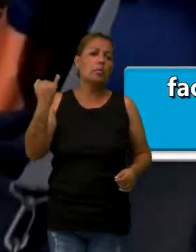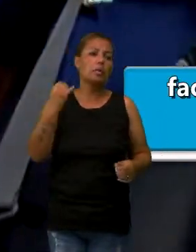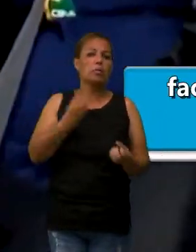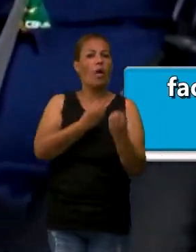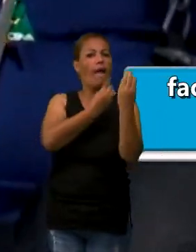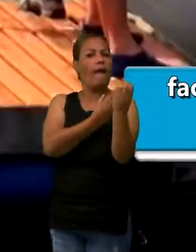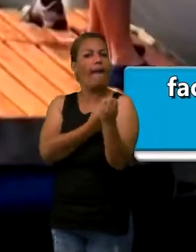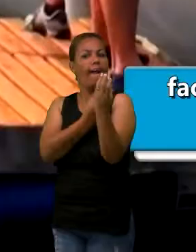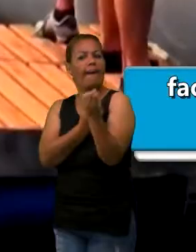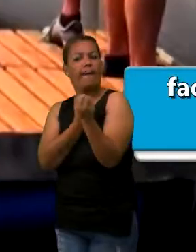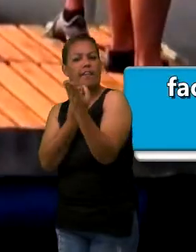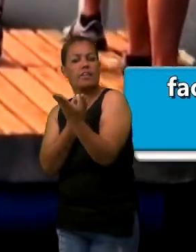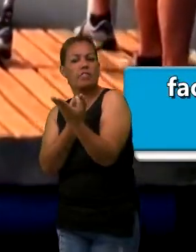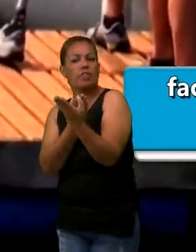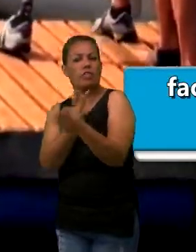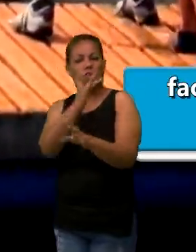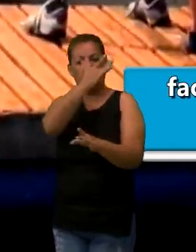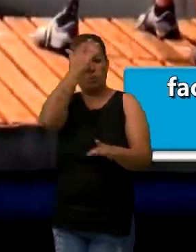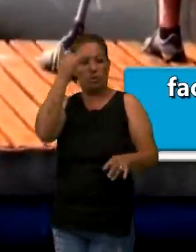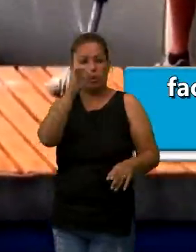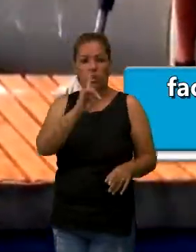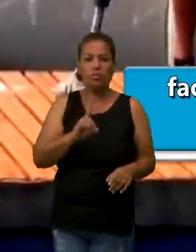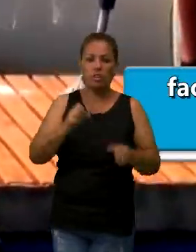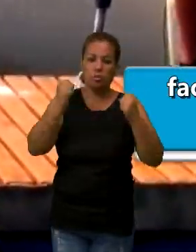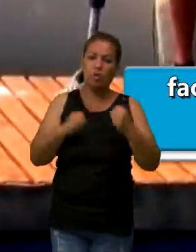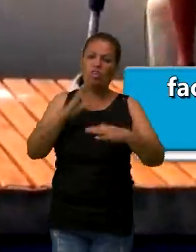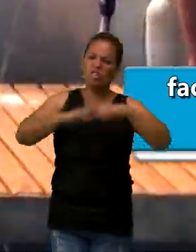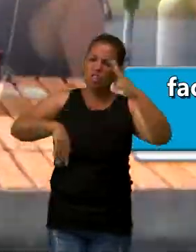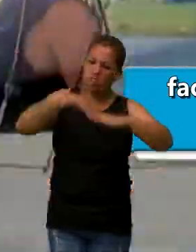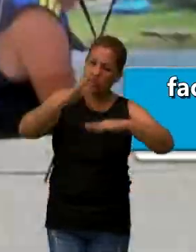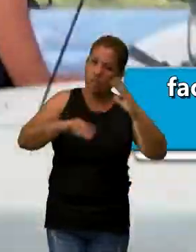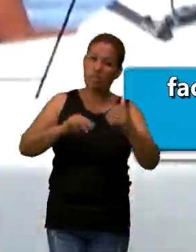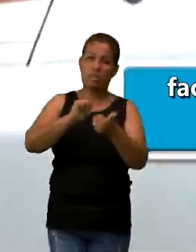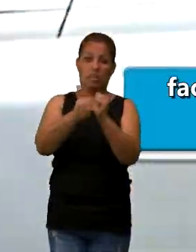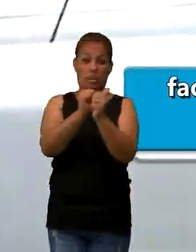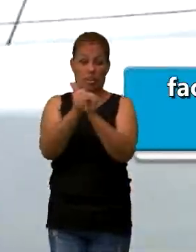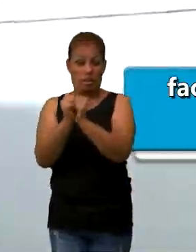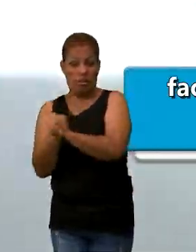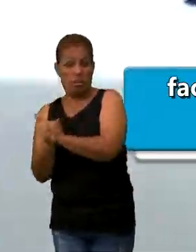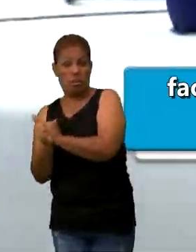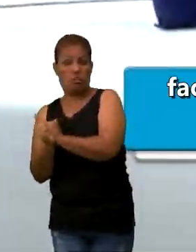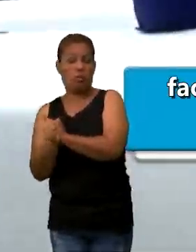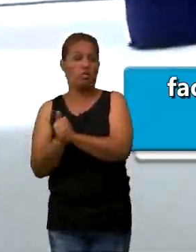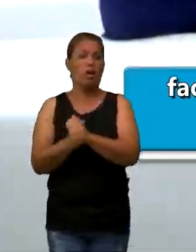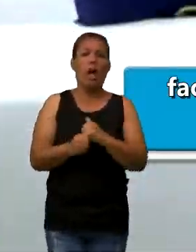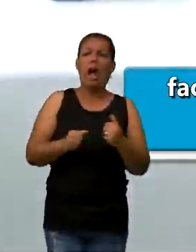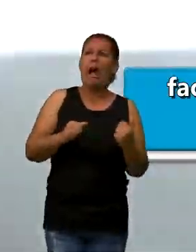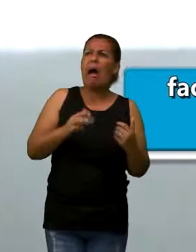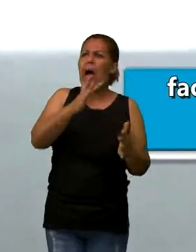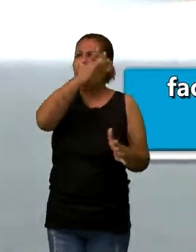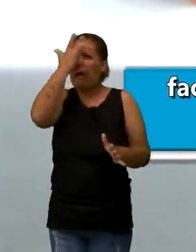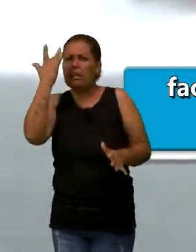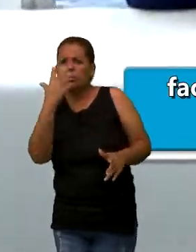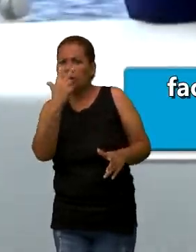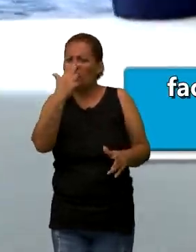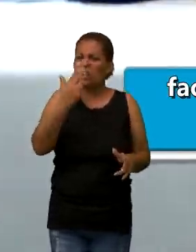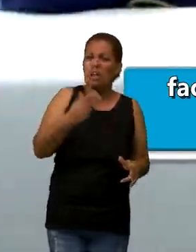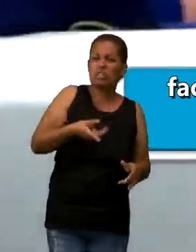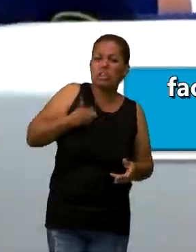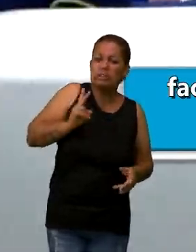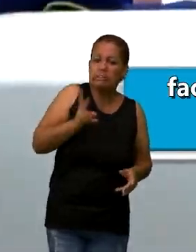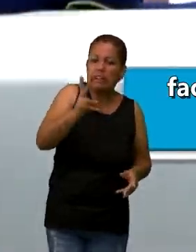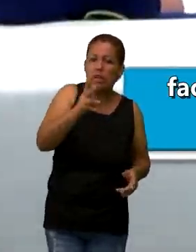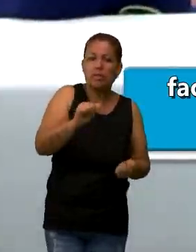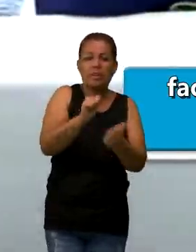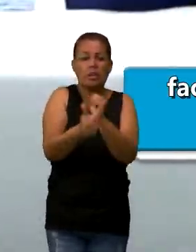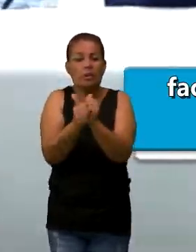informação para as pessoas de que o deficiente pode praticar esporte todo mundo acha que não sempre vai ter um